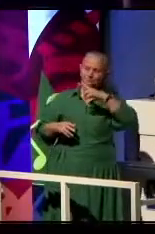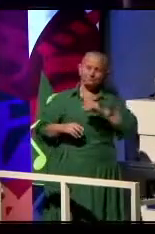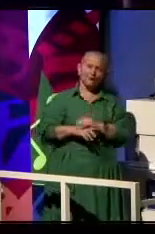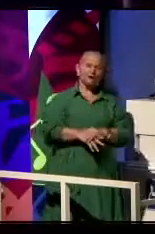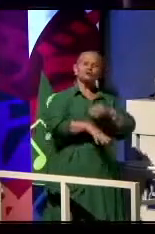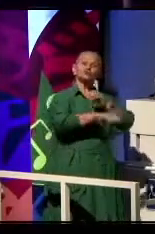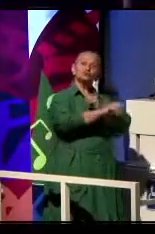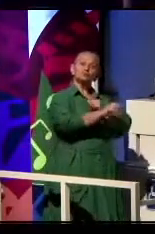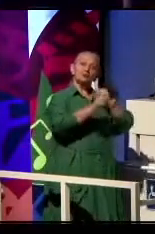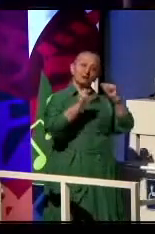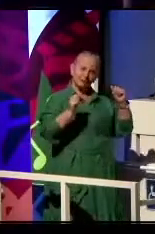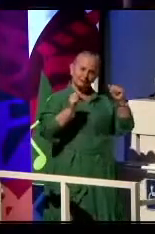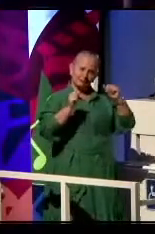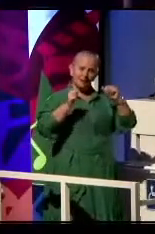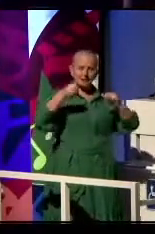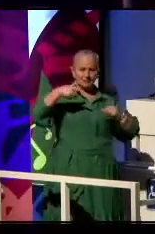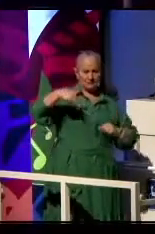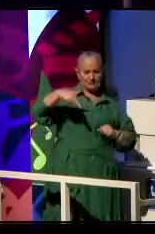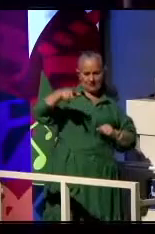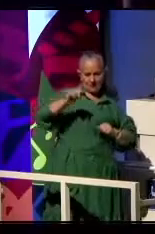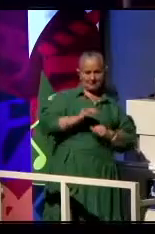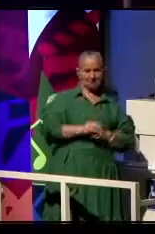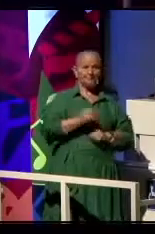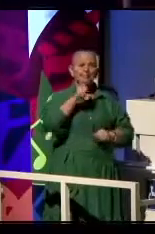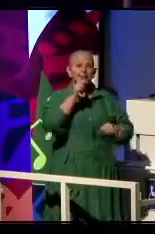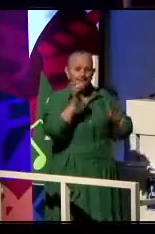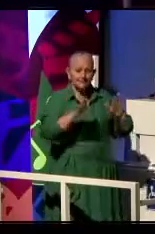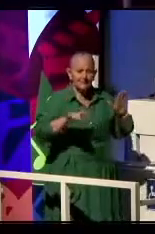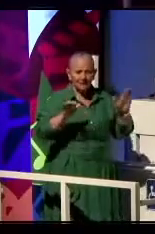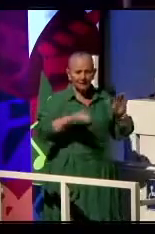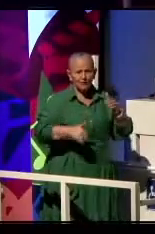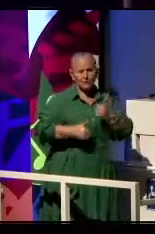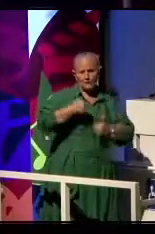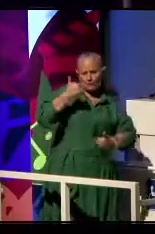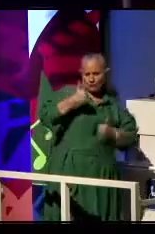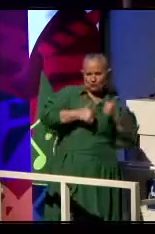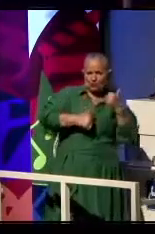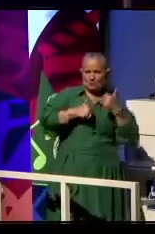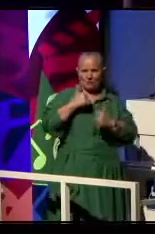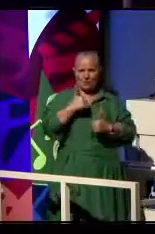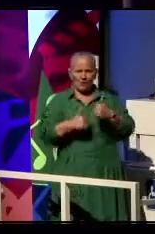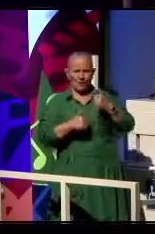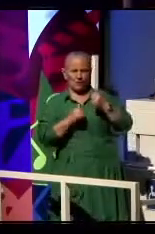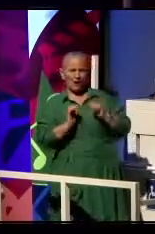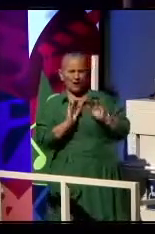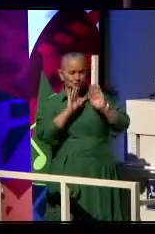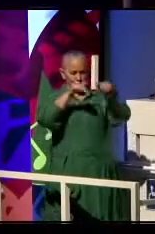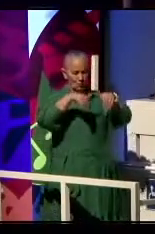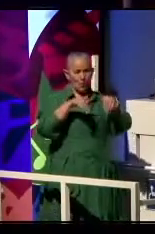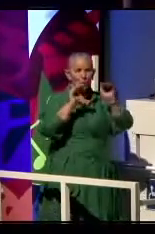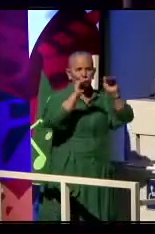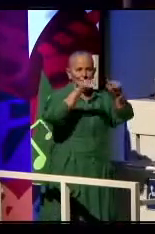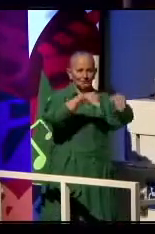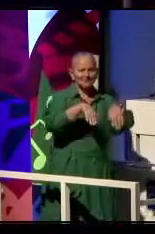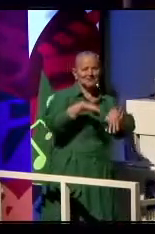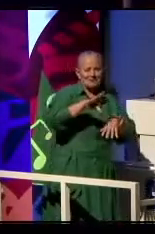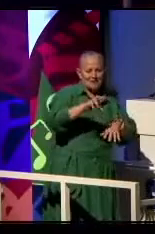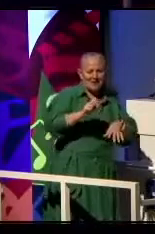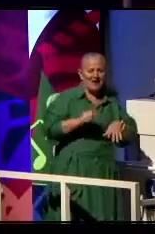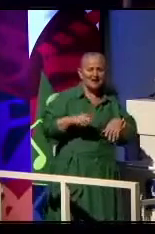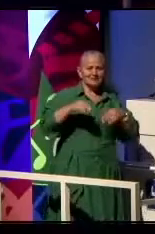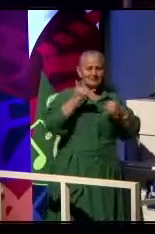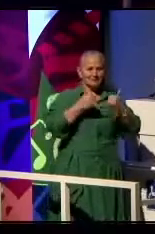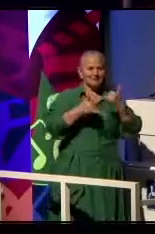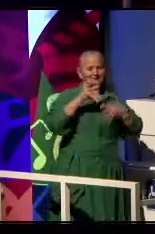iam para a praia, né? Jogavam futebol, pegavam... Agora, café. A foto que André exibe são os três. A rotina deles,